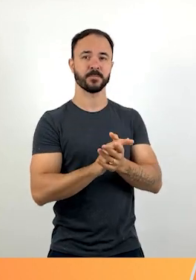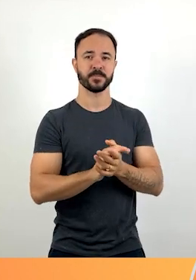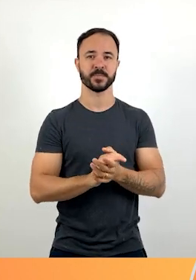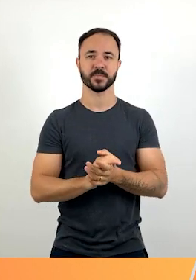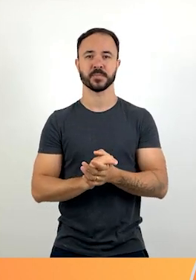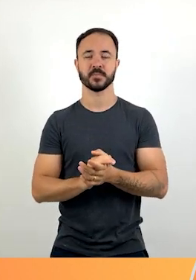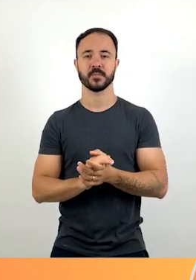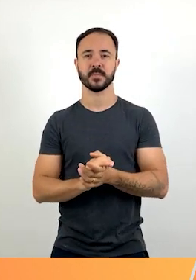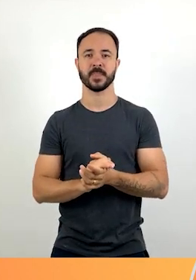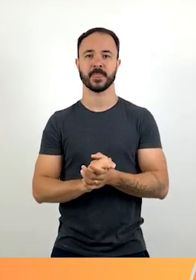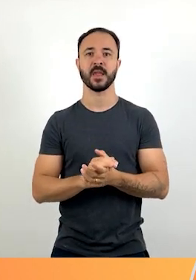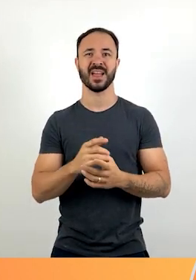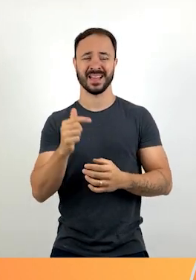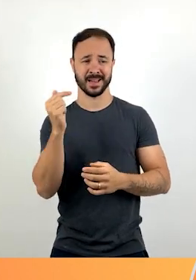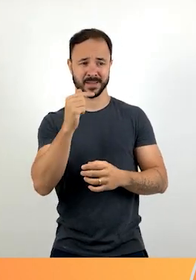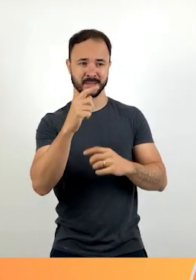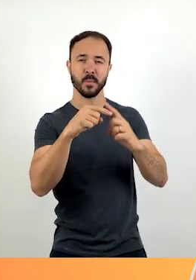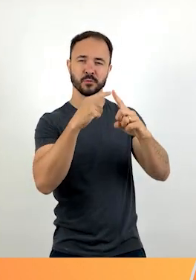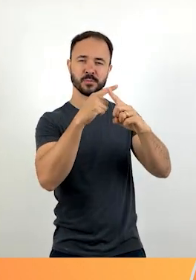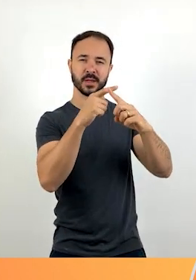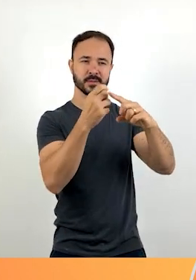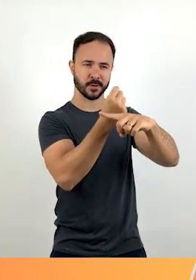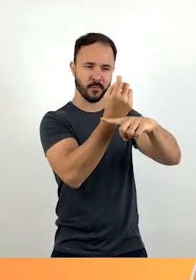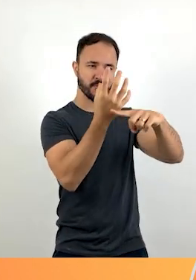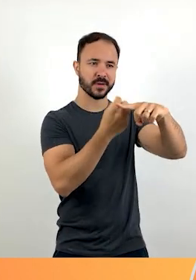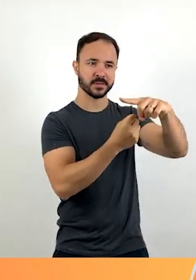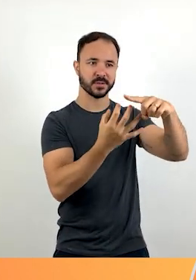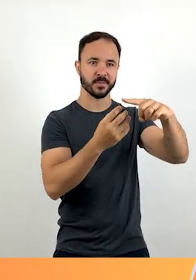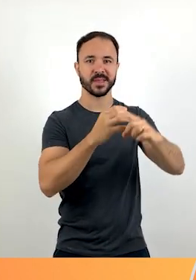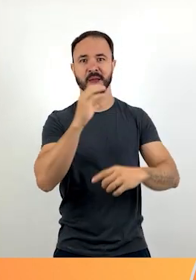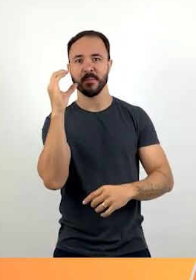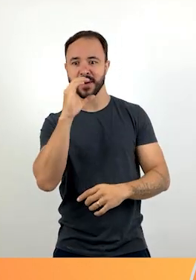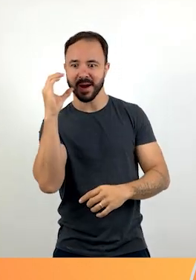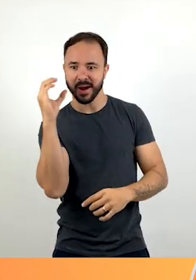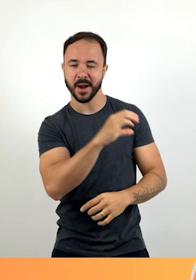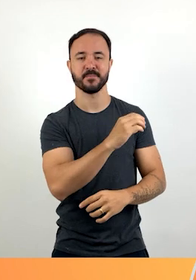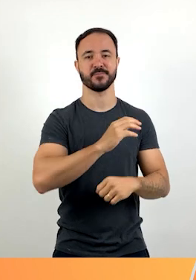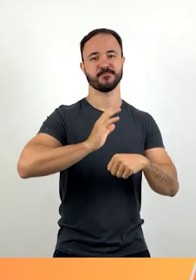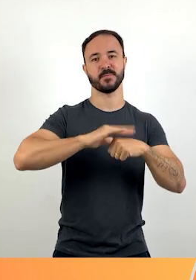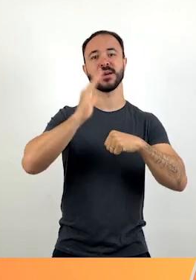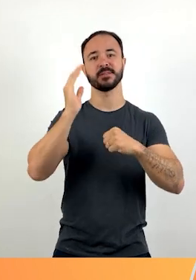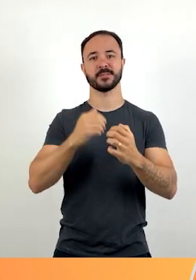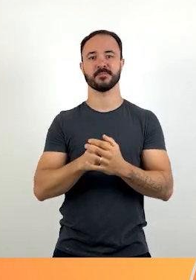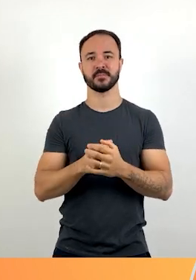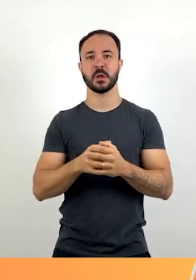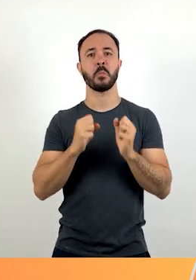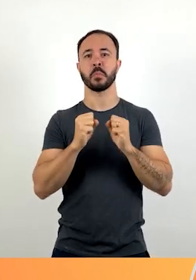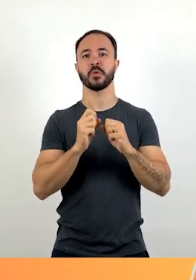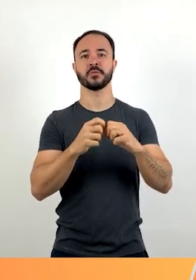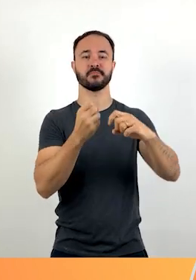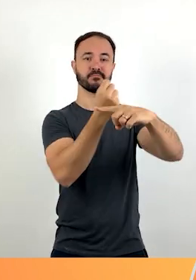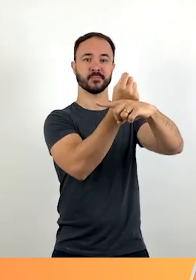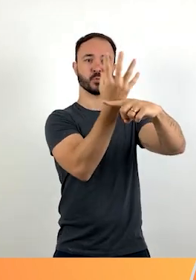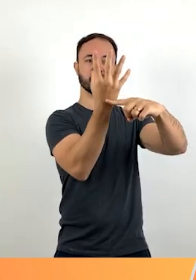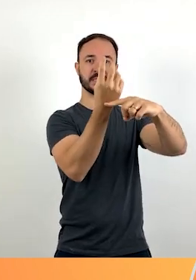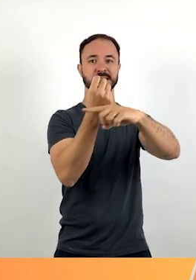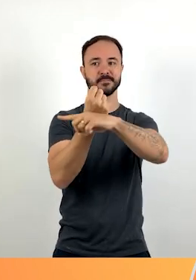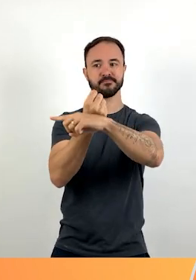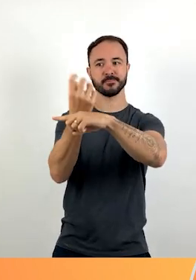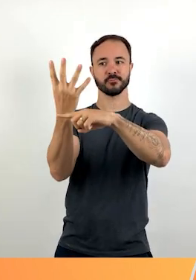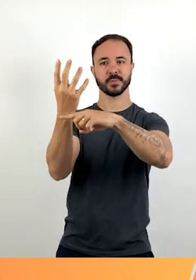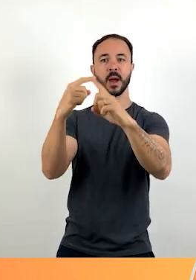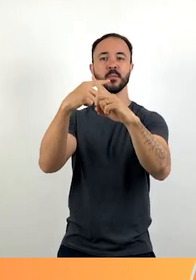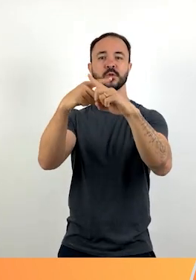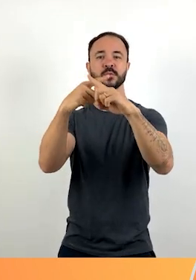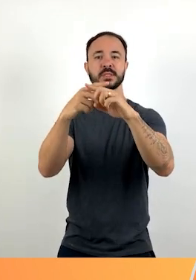sobre 3. Na multiplicação, o processo é mais rápido. Basta você multiplicar o de cima com o de cima e o de baixo com o de